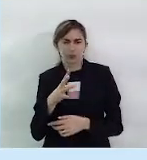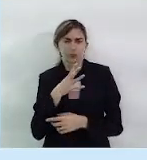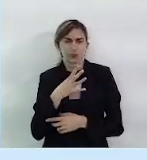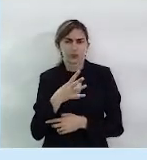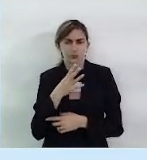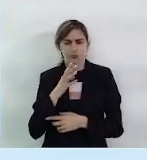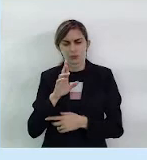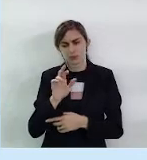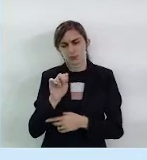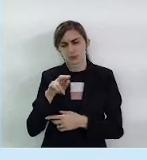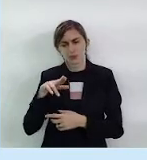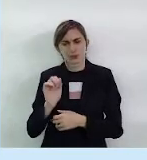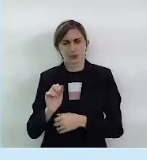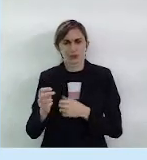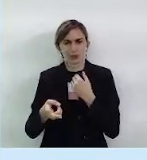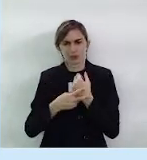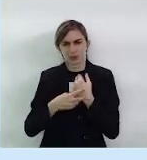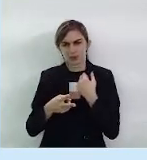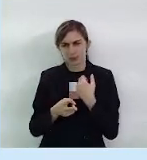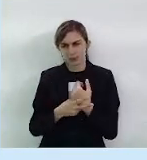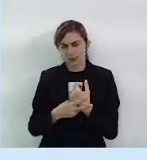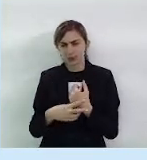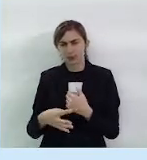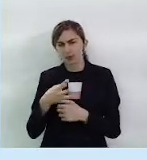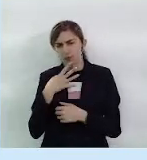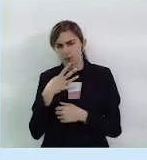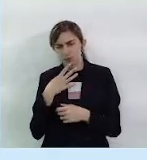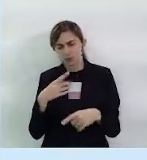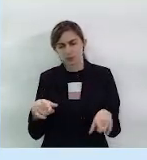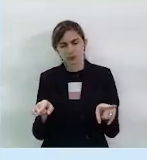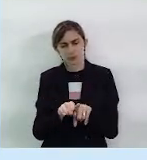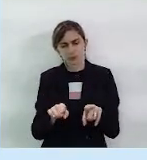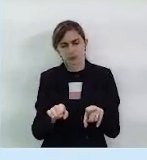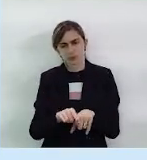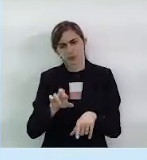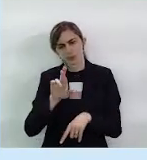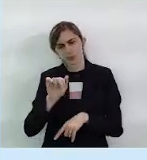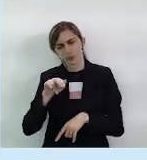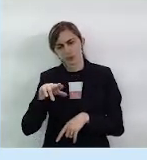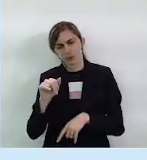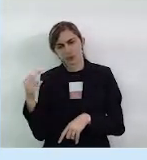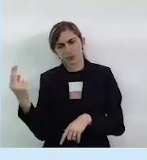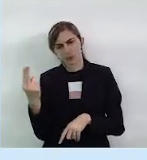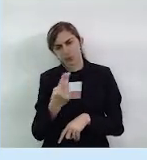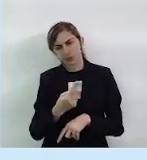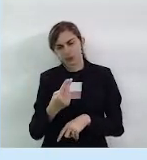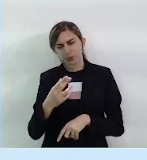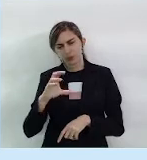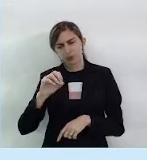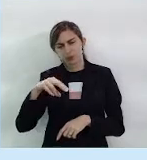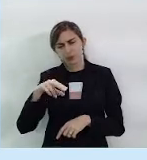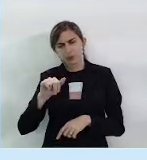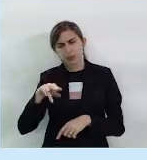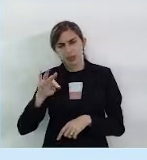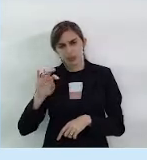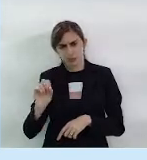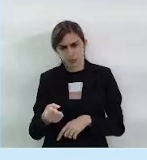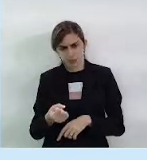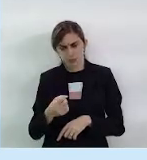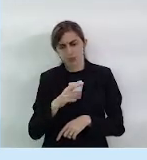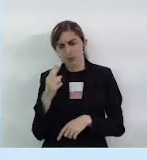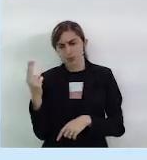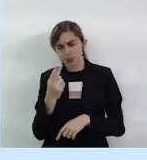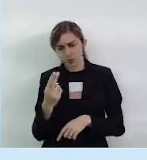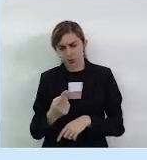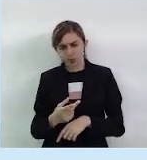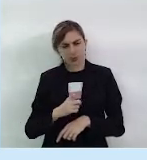o regime do verbo, conhecerá também o regime dos nomes cognatos, ou seja, dos